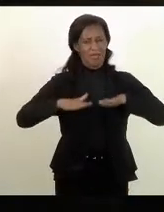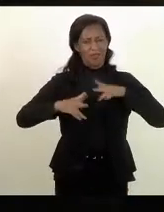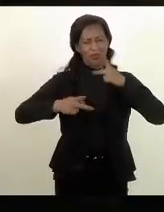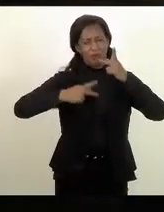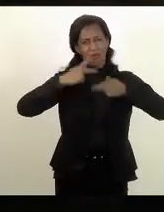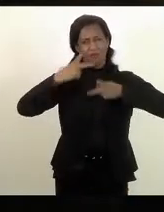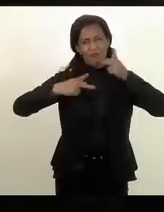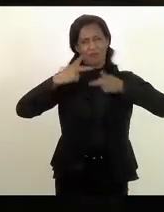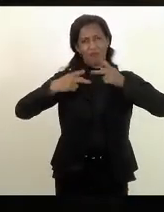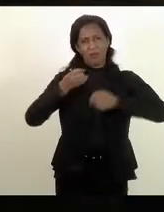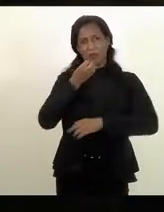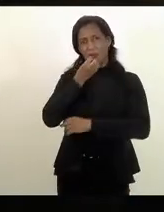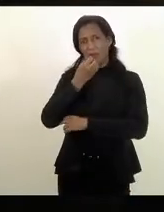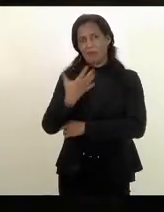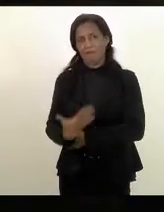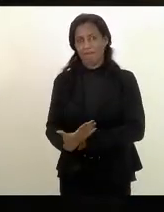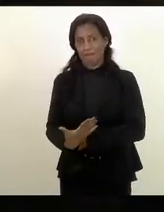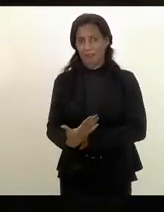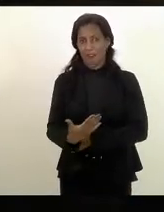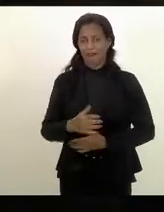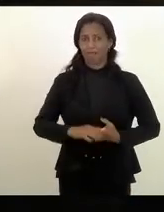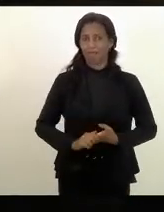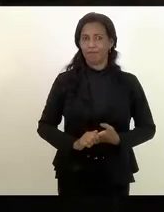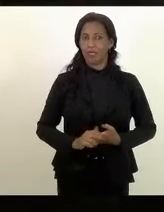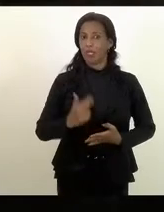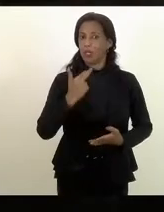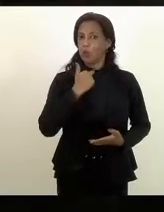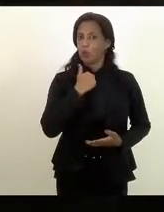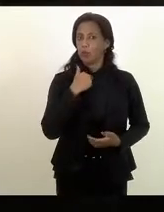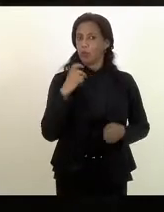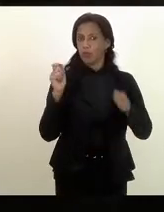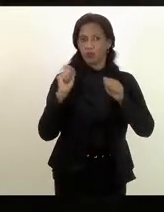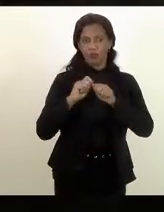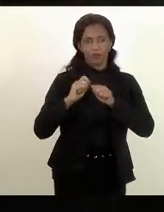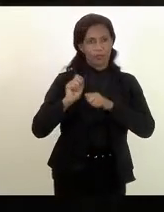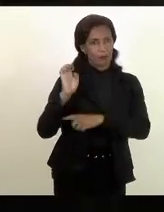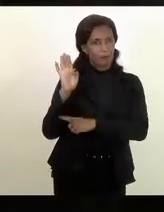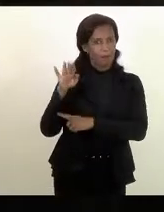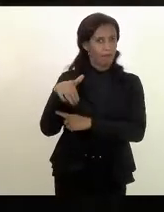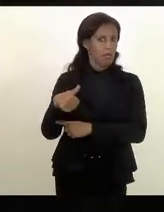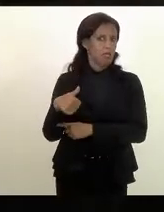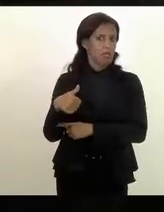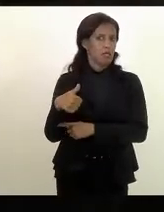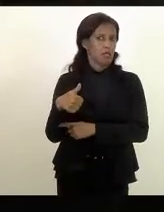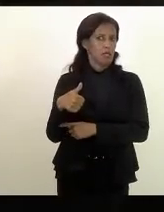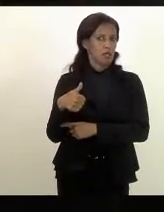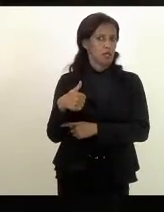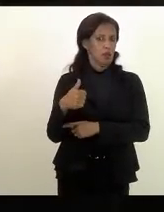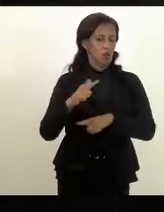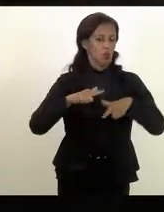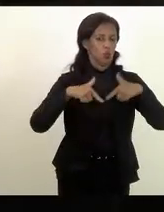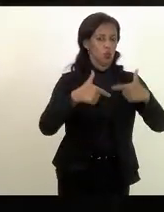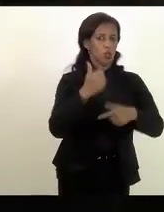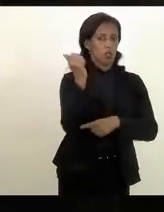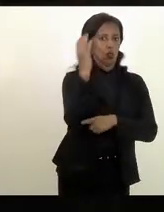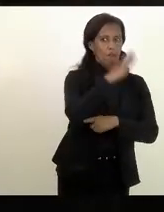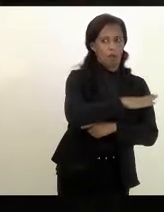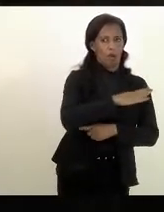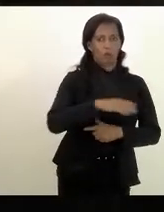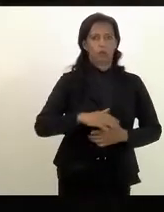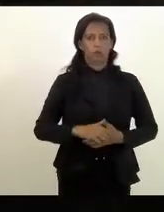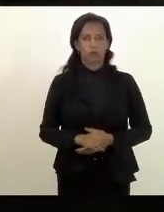não se faz o bem com o mal parabéns presidente